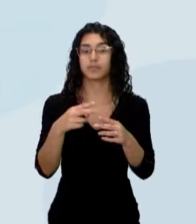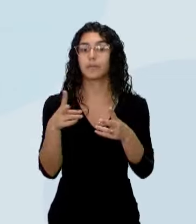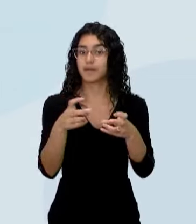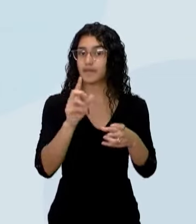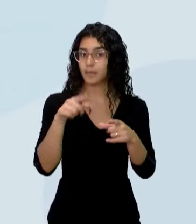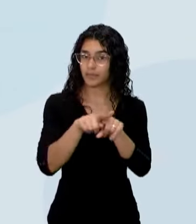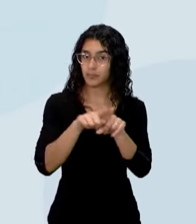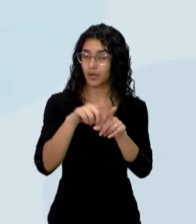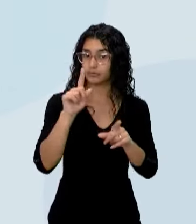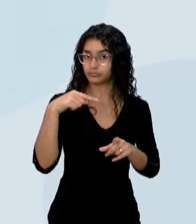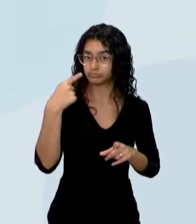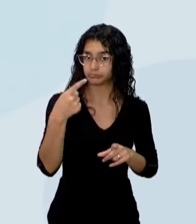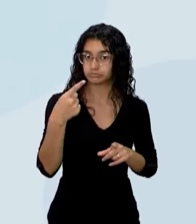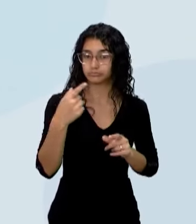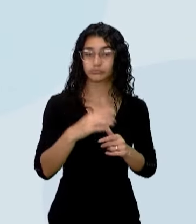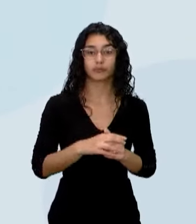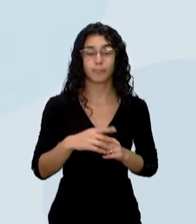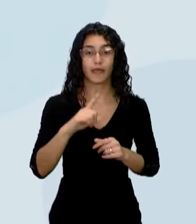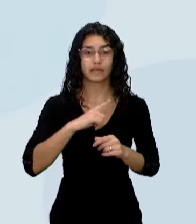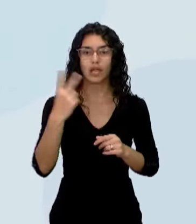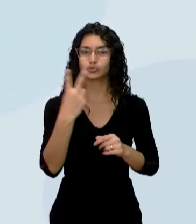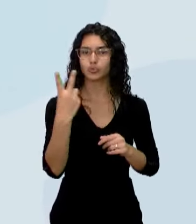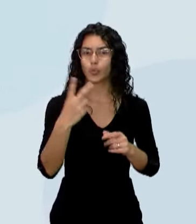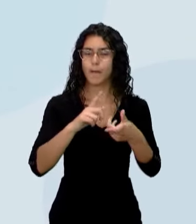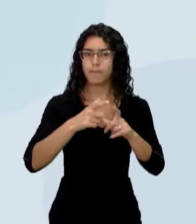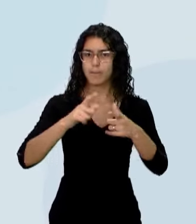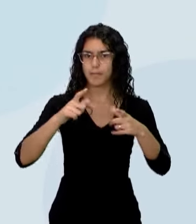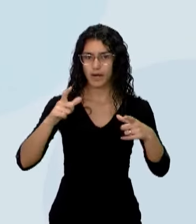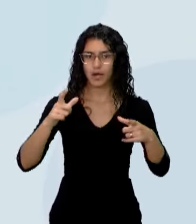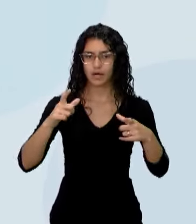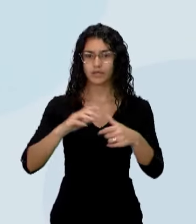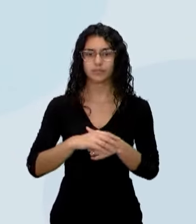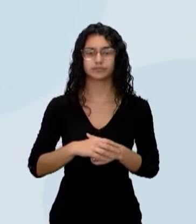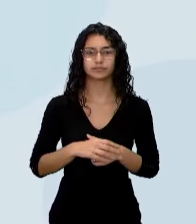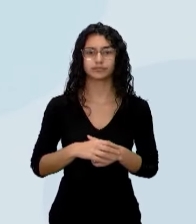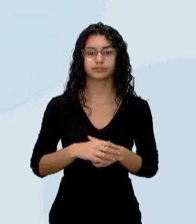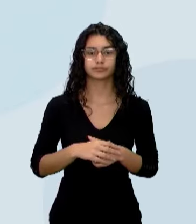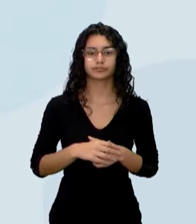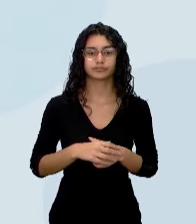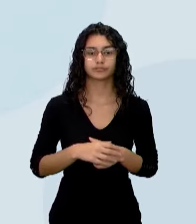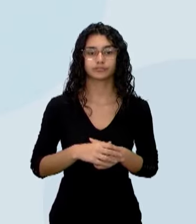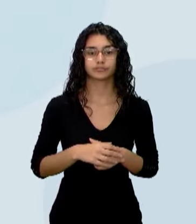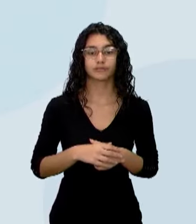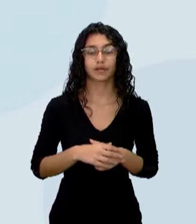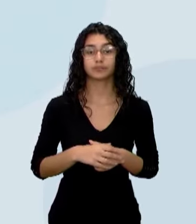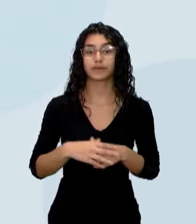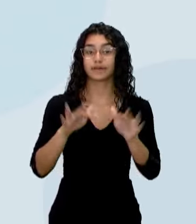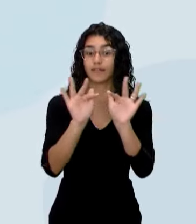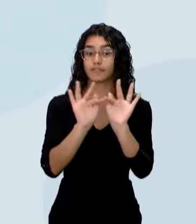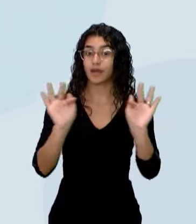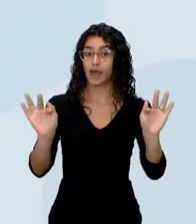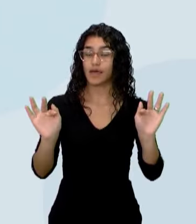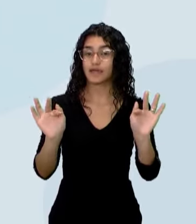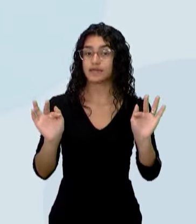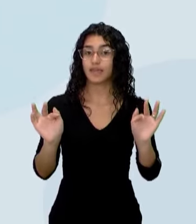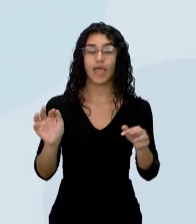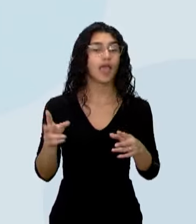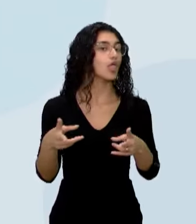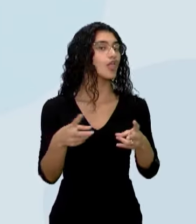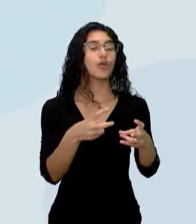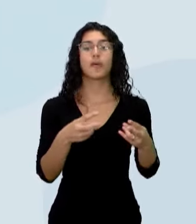percebe, Vivi, é que existem duas grandezas aqui. E nessa frase, a gente não percebe